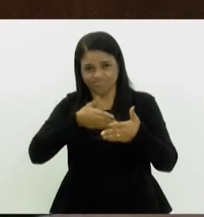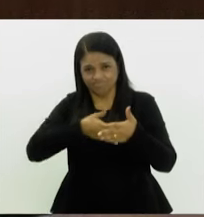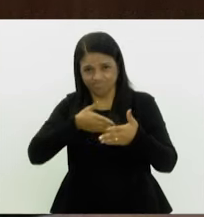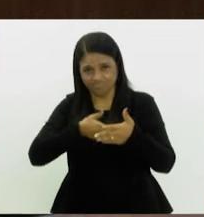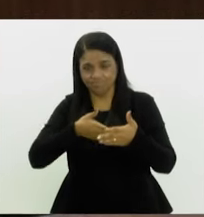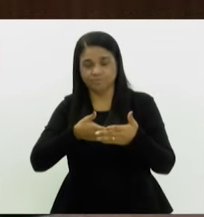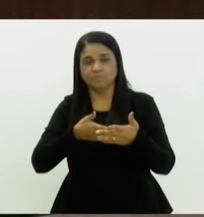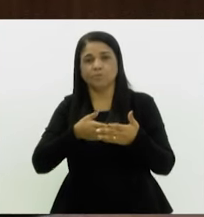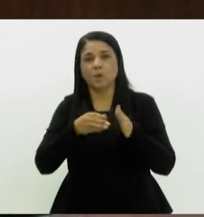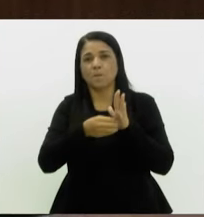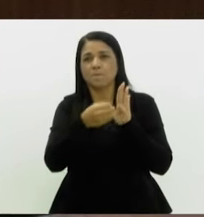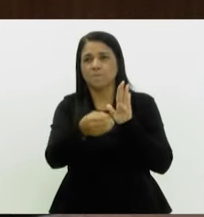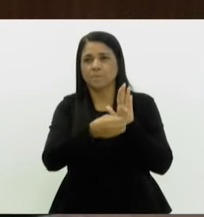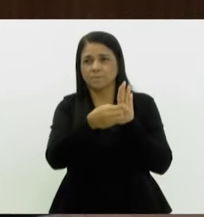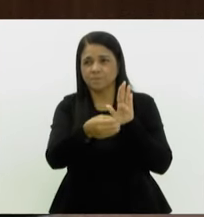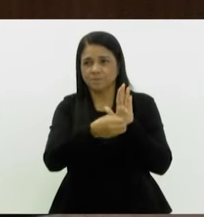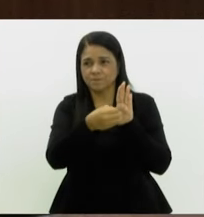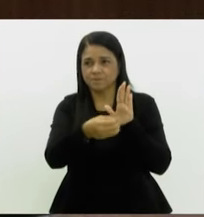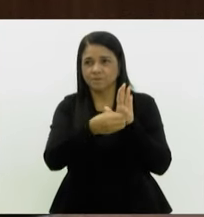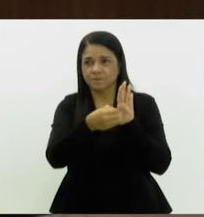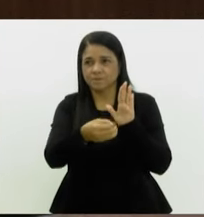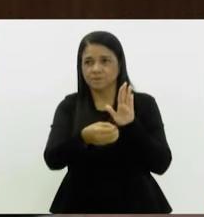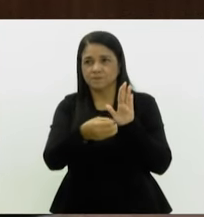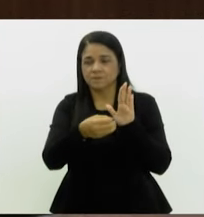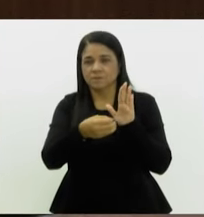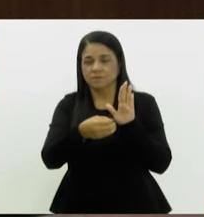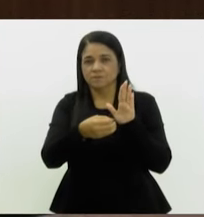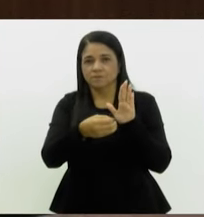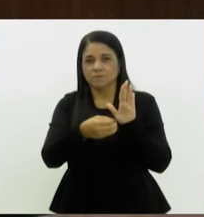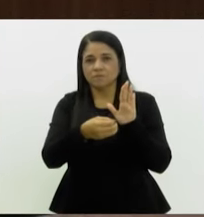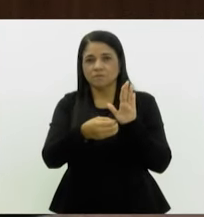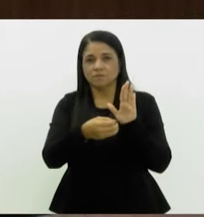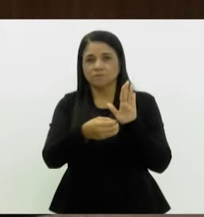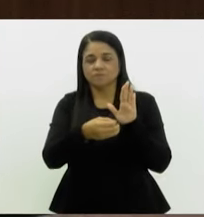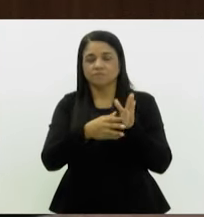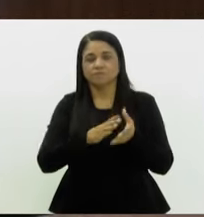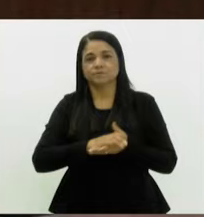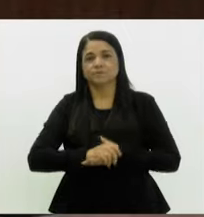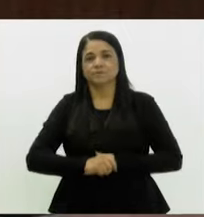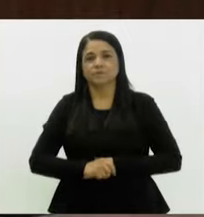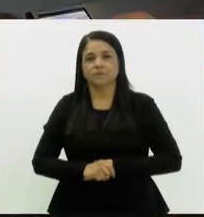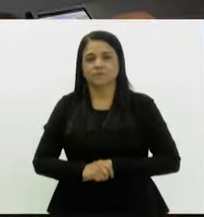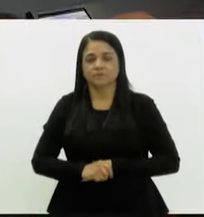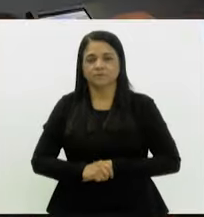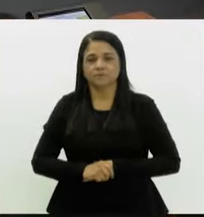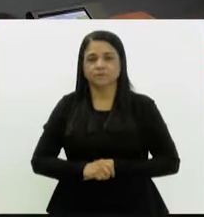parecer. Substitutivo? É o parecer, senhora presidente.